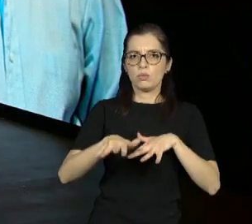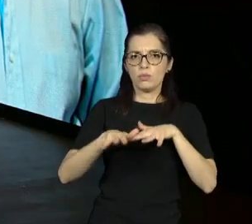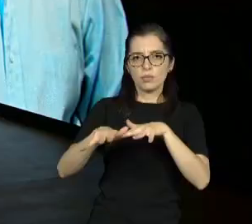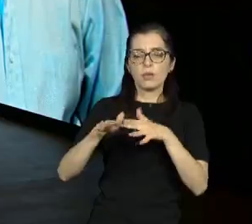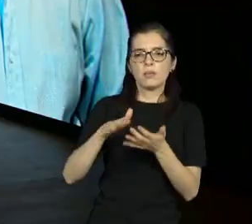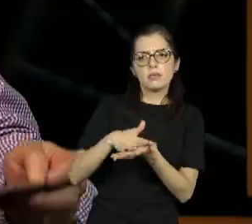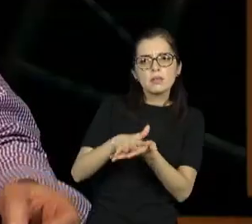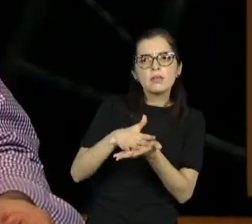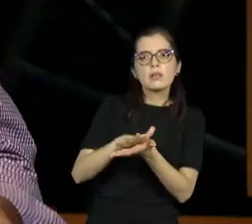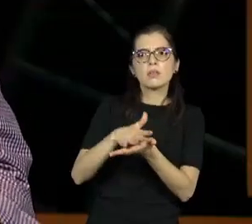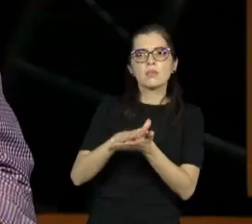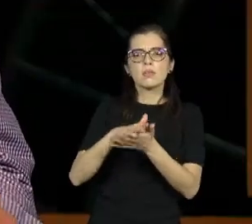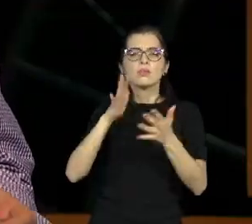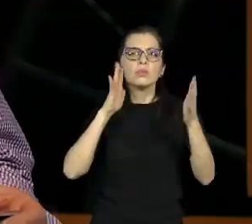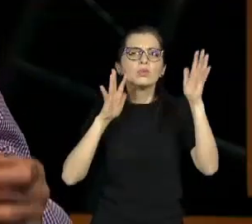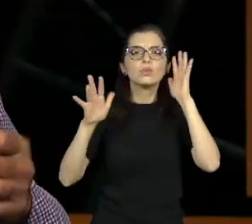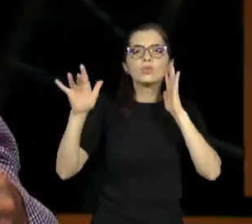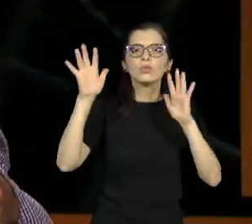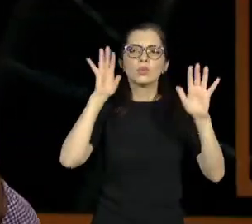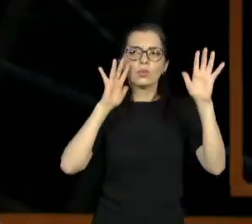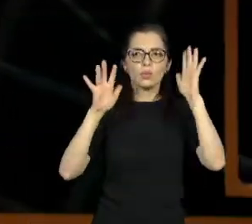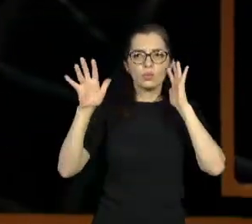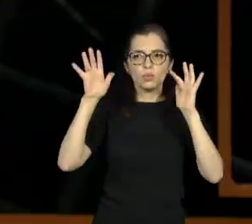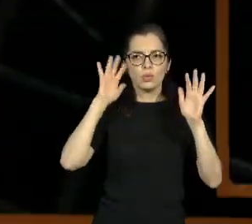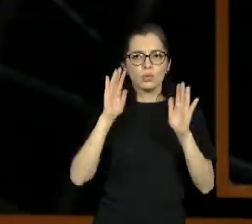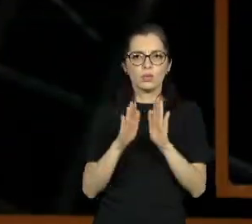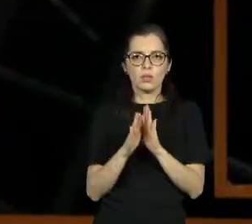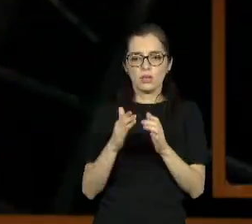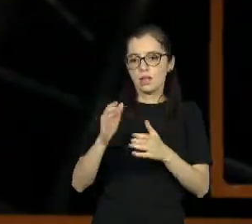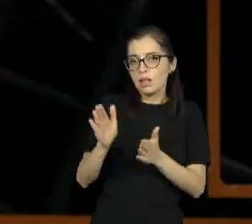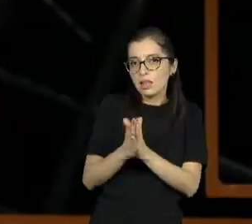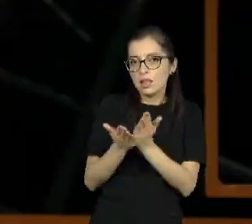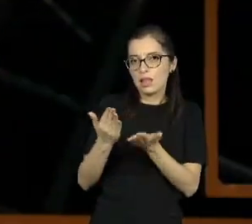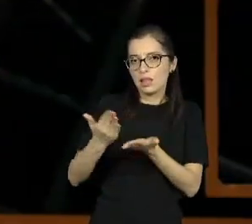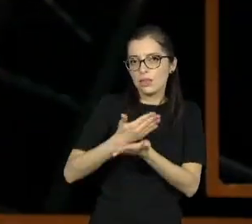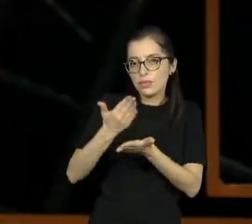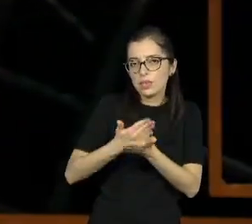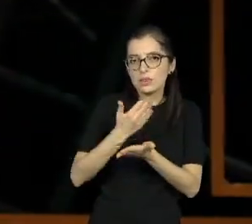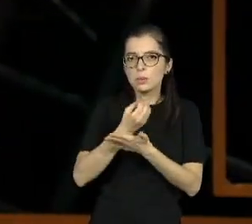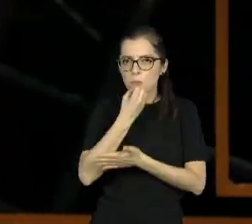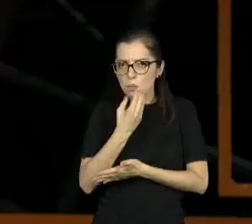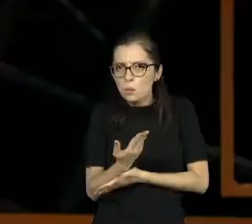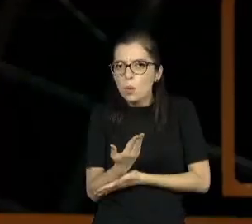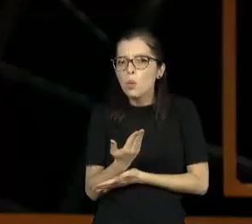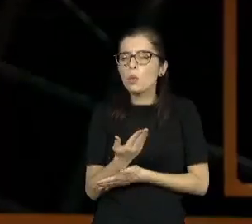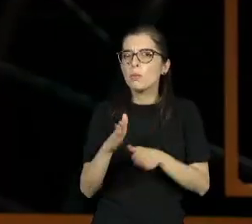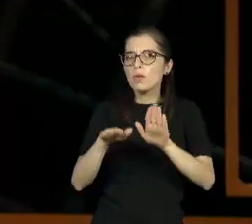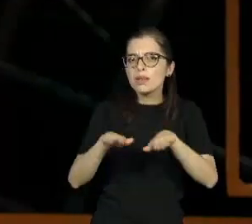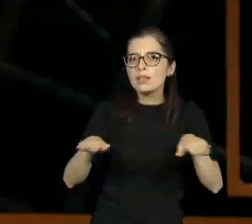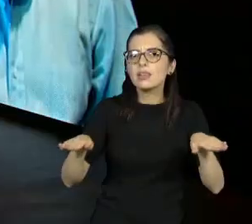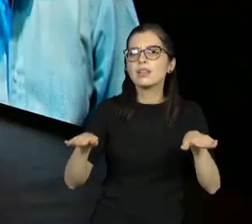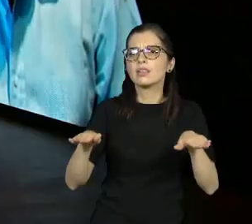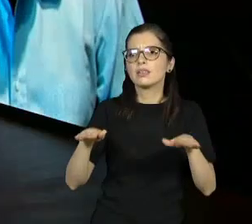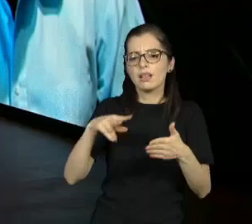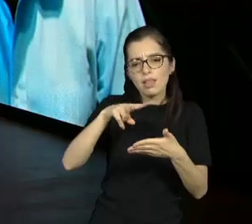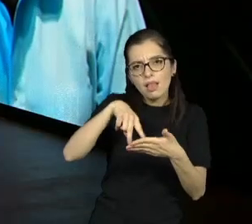sonhar. Você acha que as revistas em quadrinhos são mesmo uma boa entrada para a criançada, para o mundo da